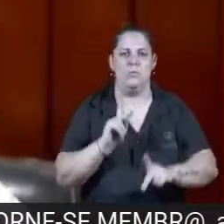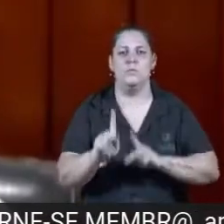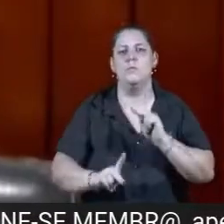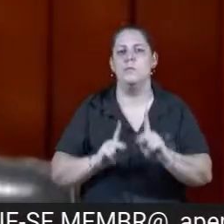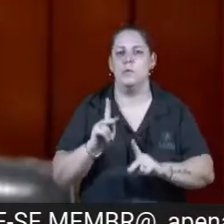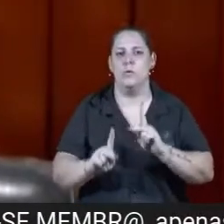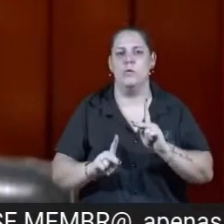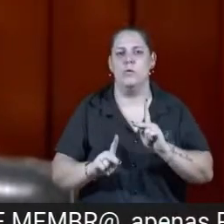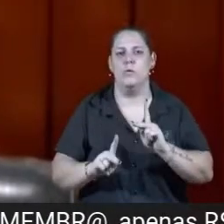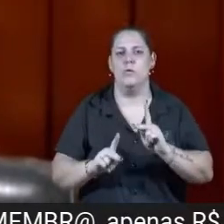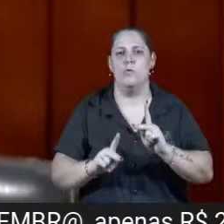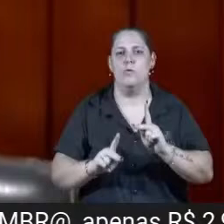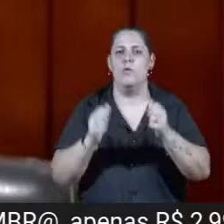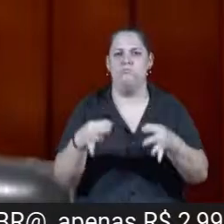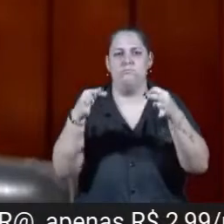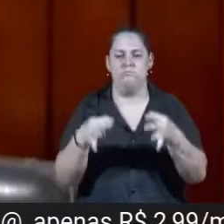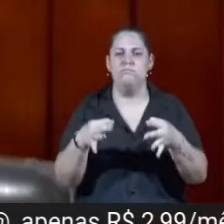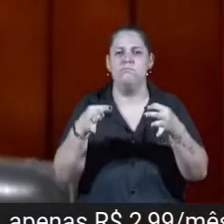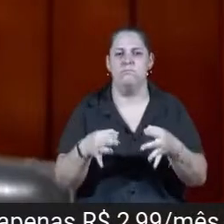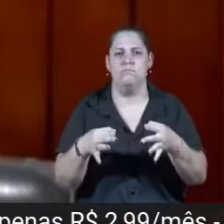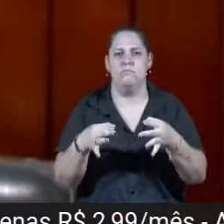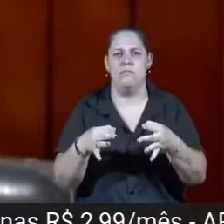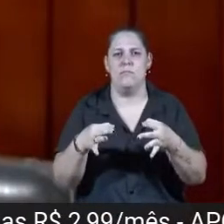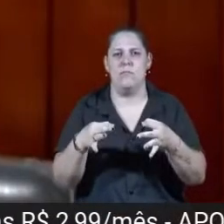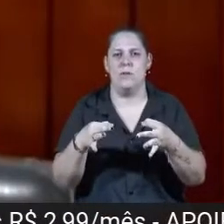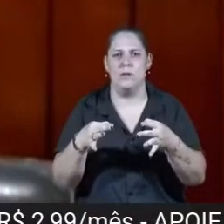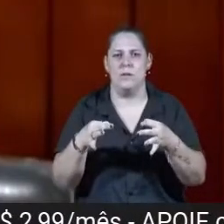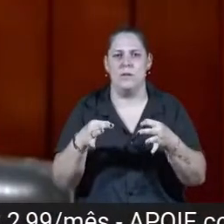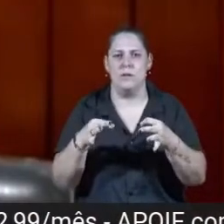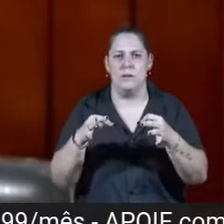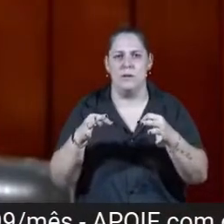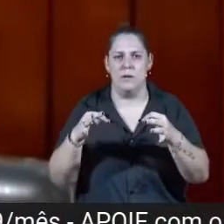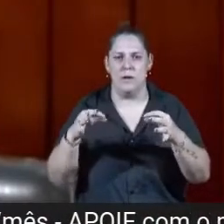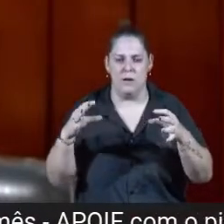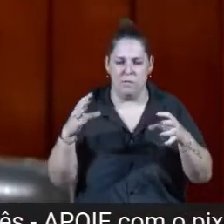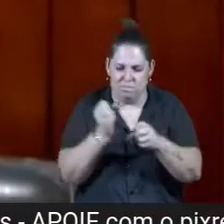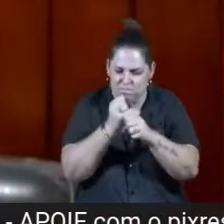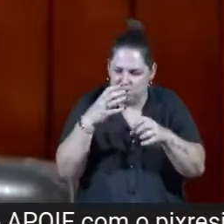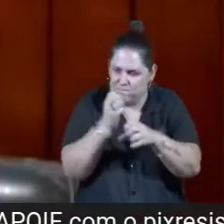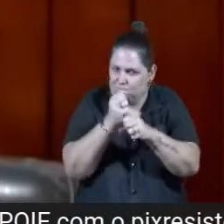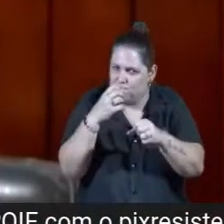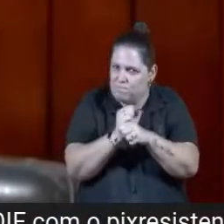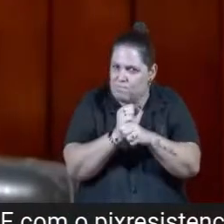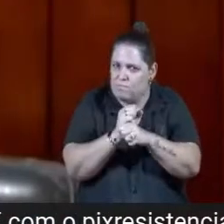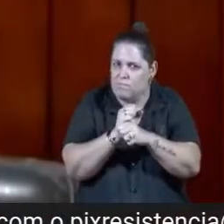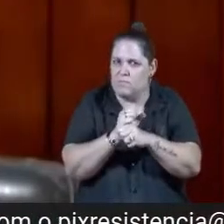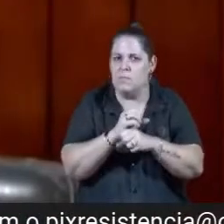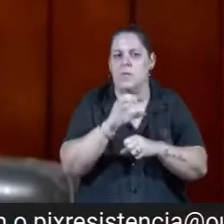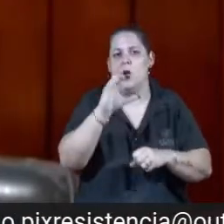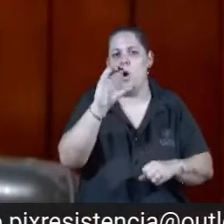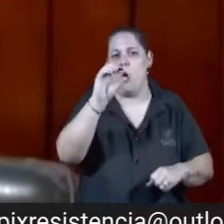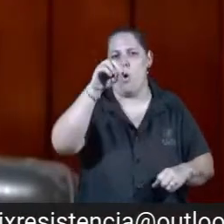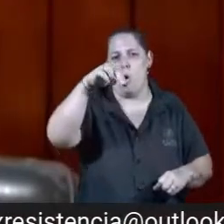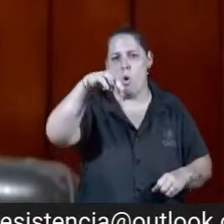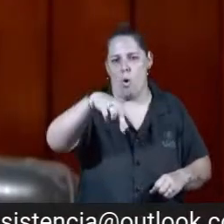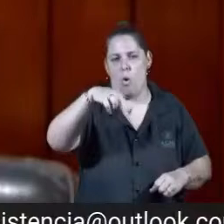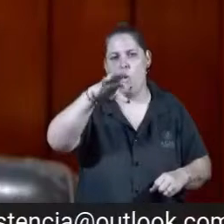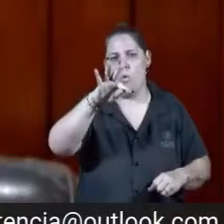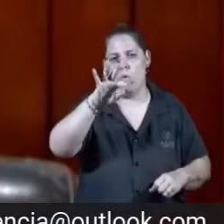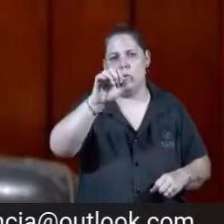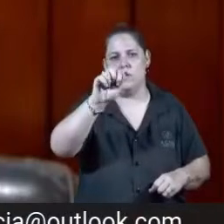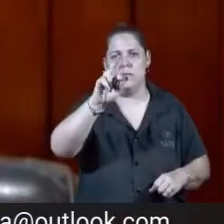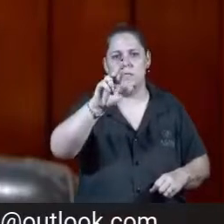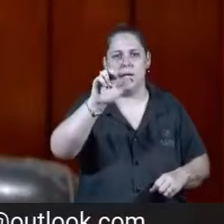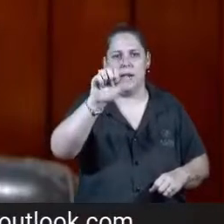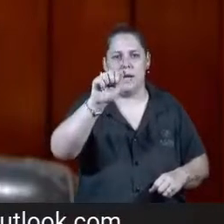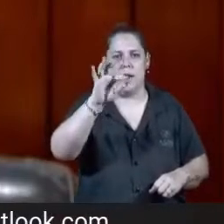E, com certeza, o acúmulo que o senhor, companheiro Fabiano